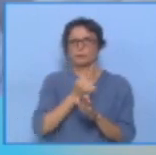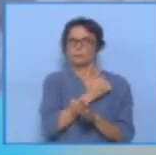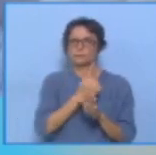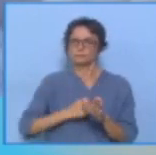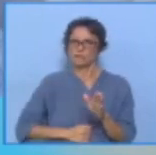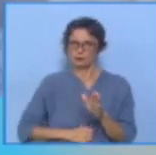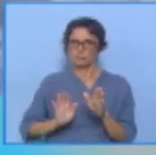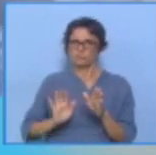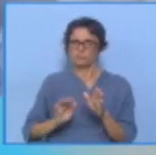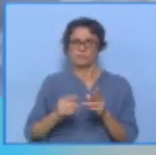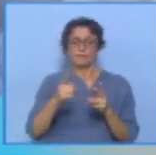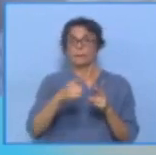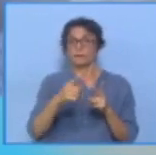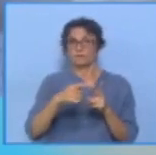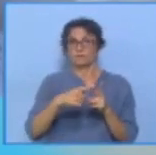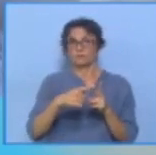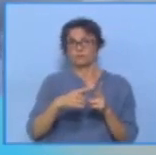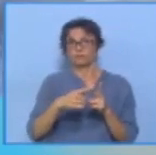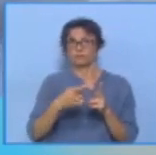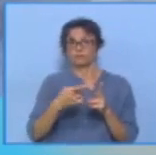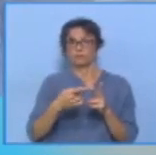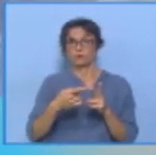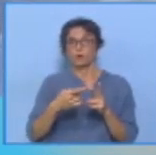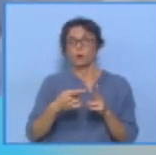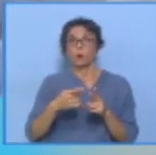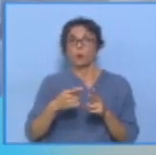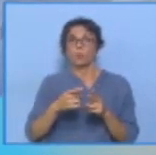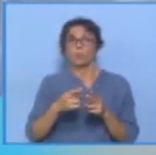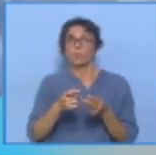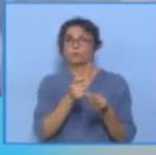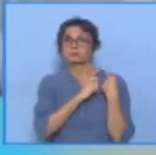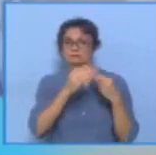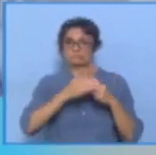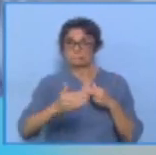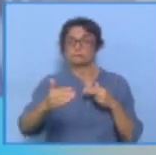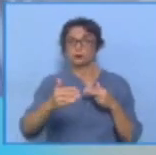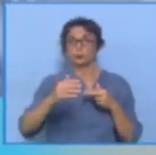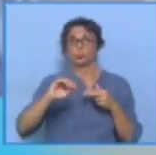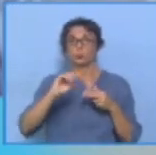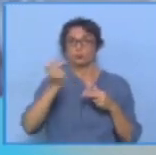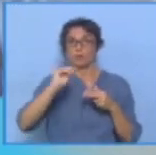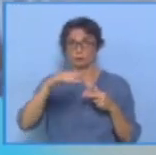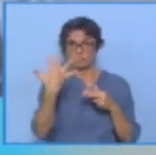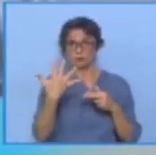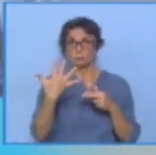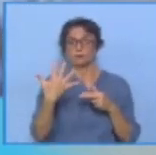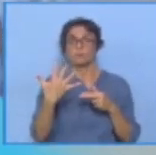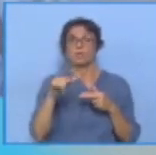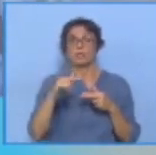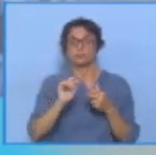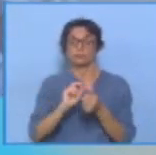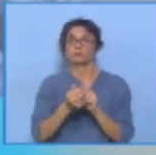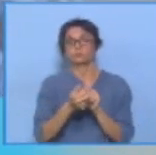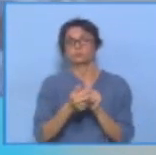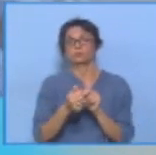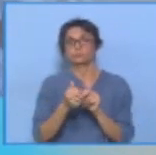primeiro ponto de vista. O segundo é que os mandatos na Cúria Romana agora são de 5 anos. É uma mudança grande de